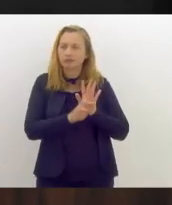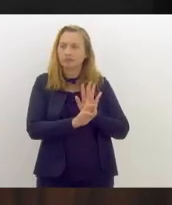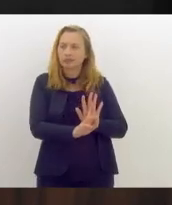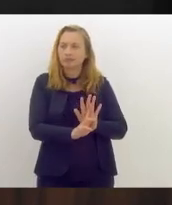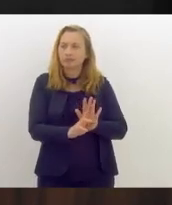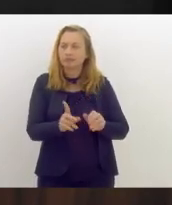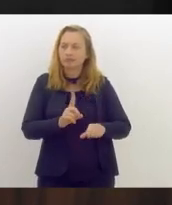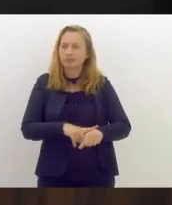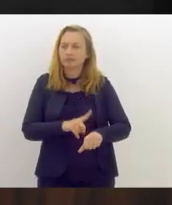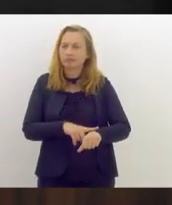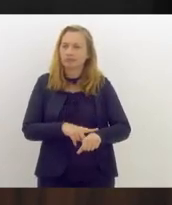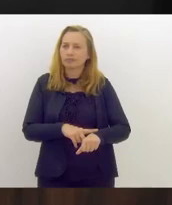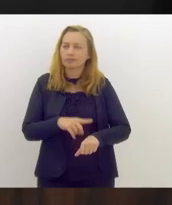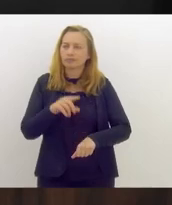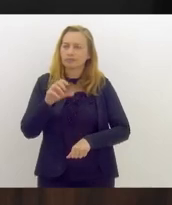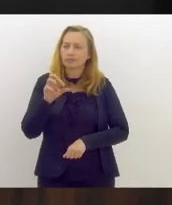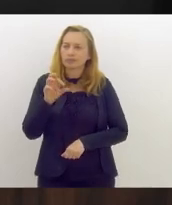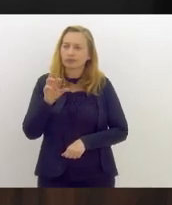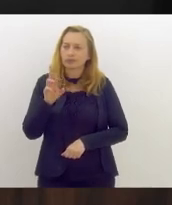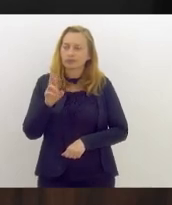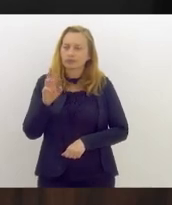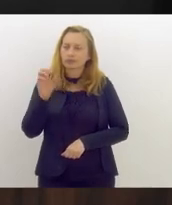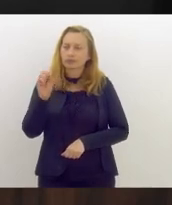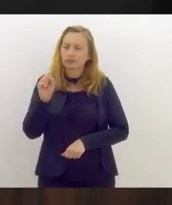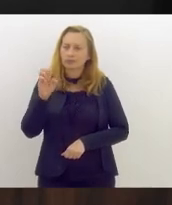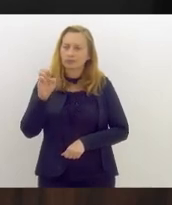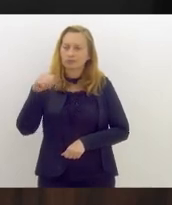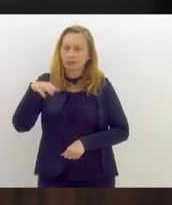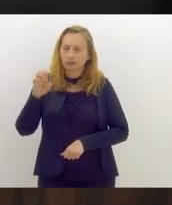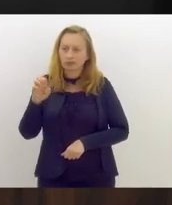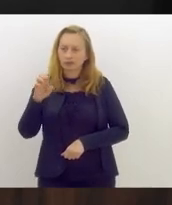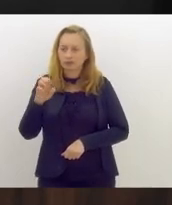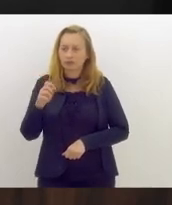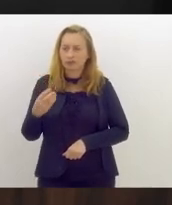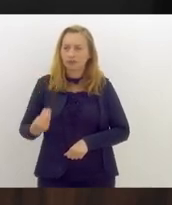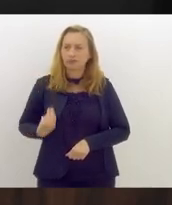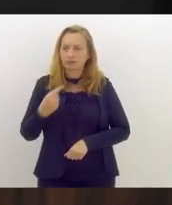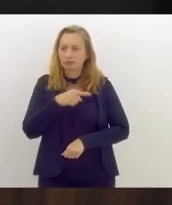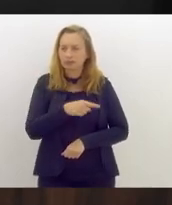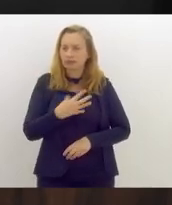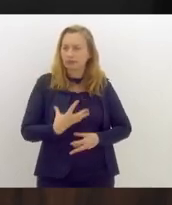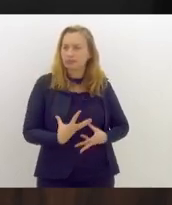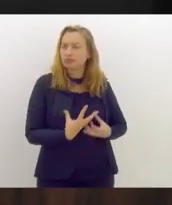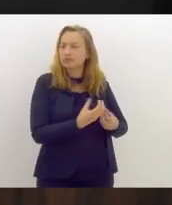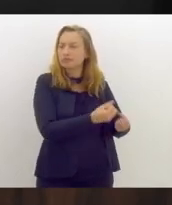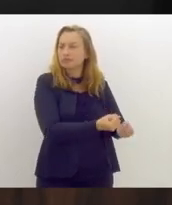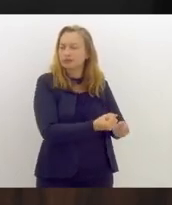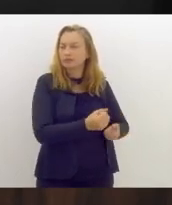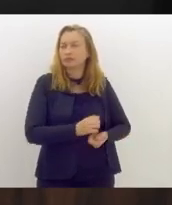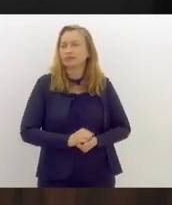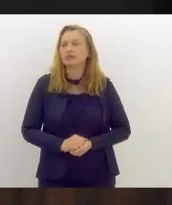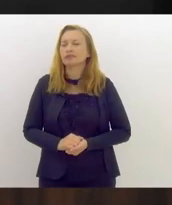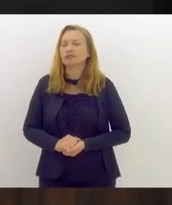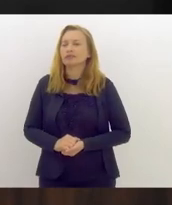neste momento convida a senhora Rosane Jardim para estar aqui à frente para receber uma Moção